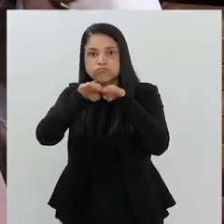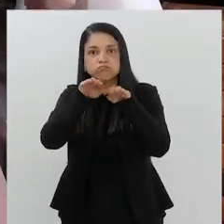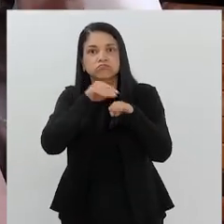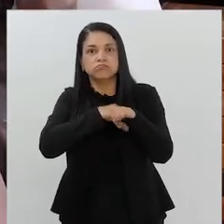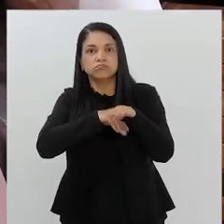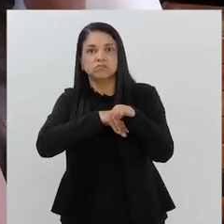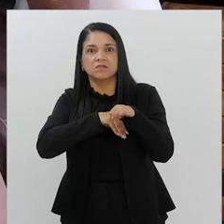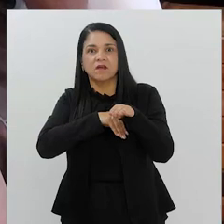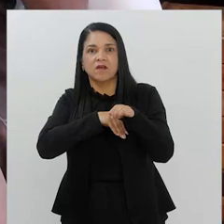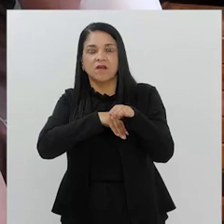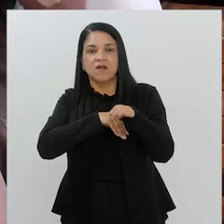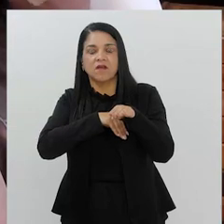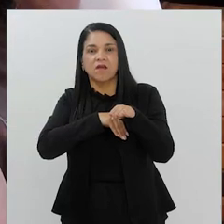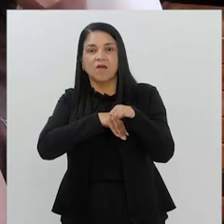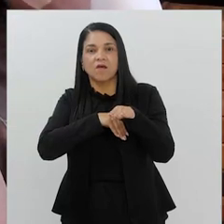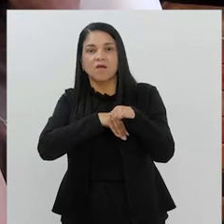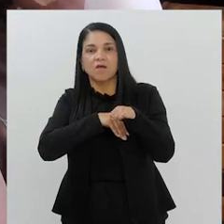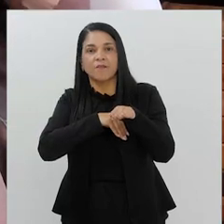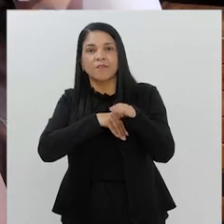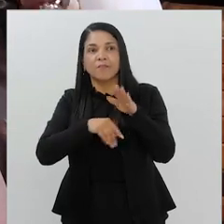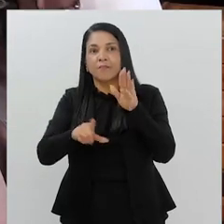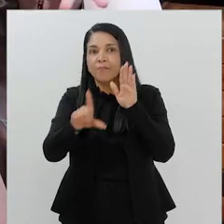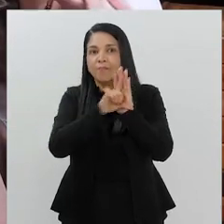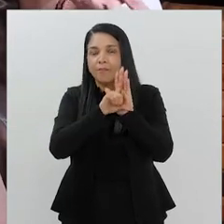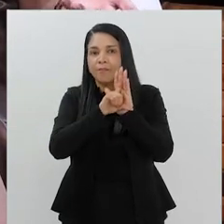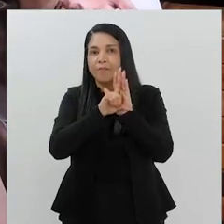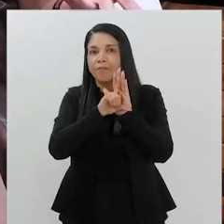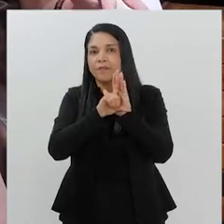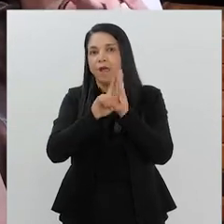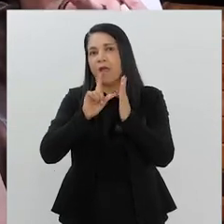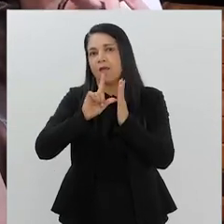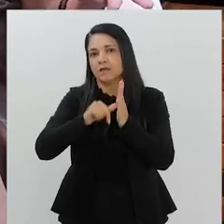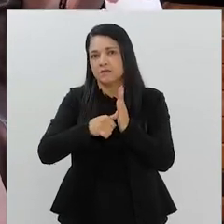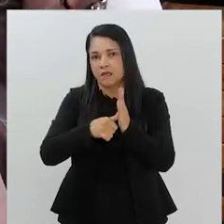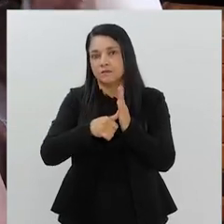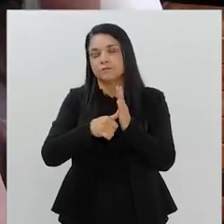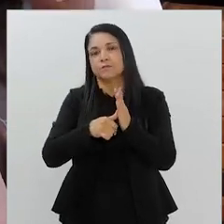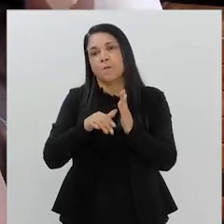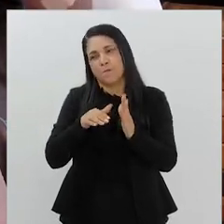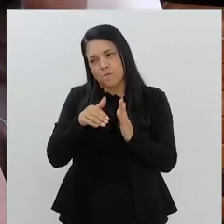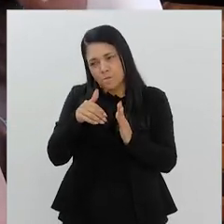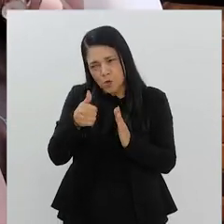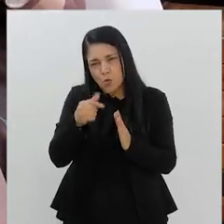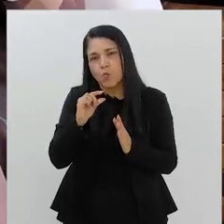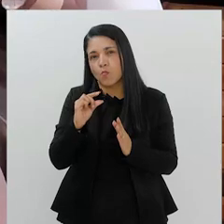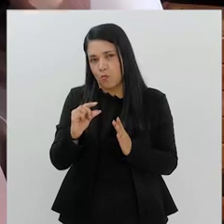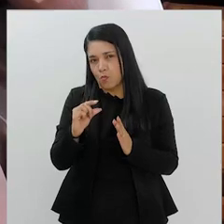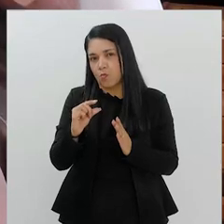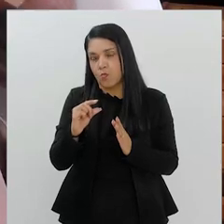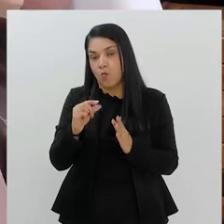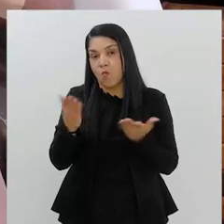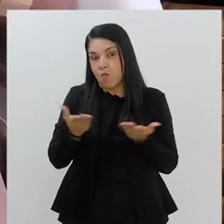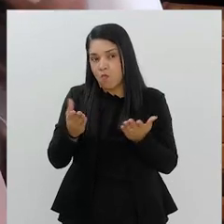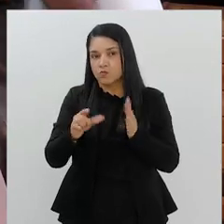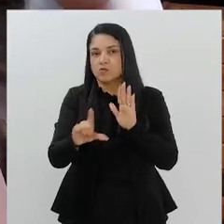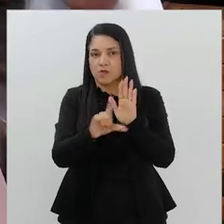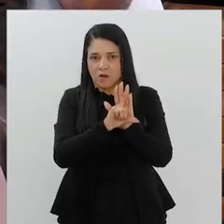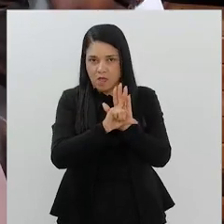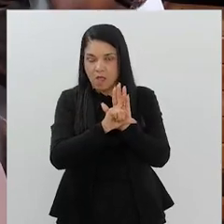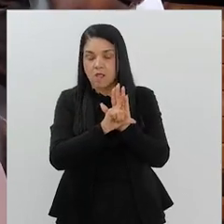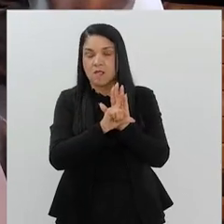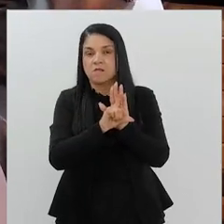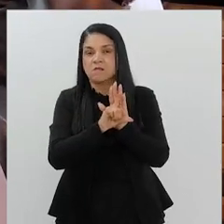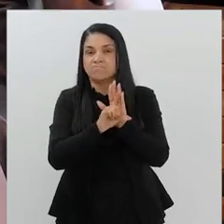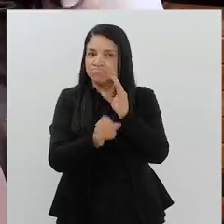se Arial que é uma uma uma uma velha um velho Instituto na legislação do trabalho foi aprimorado foi hoje você tem uma